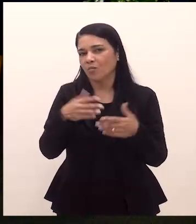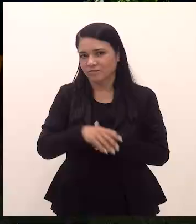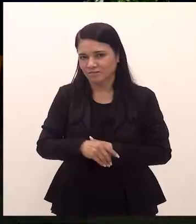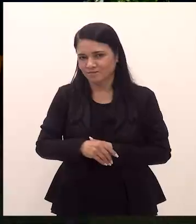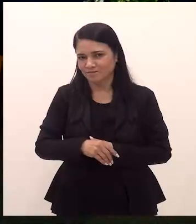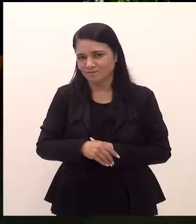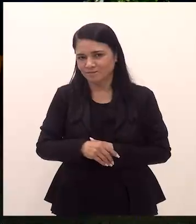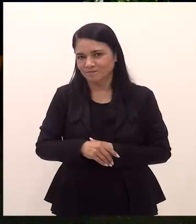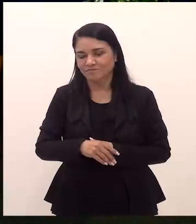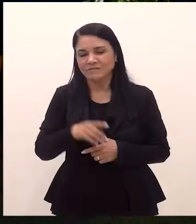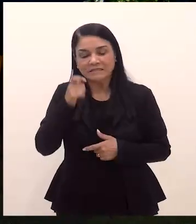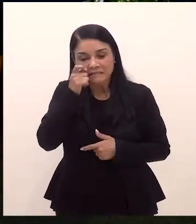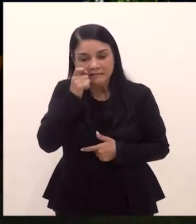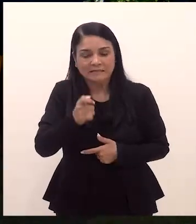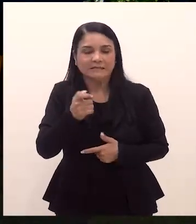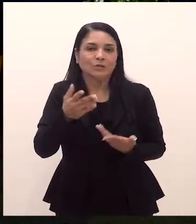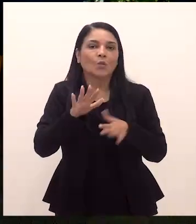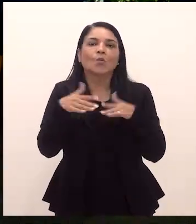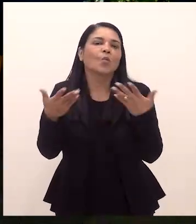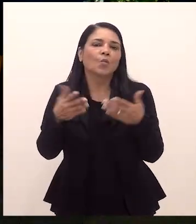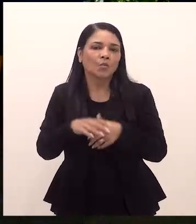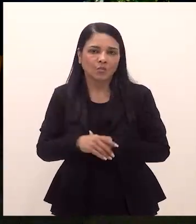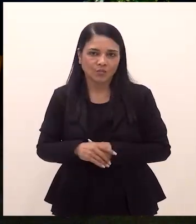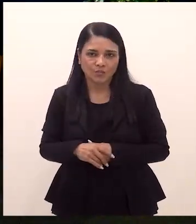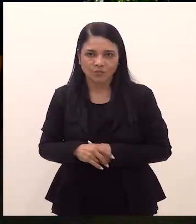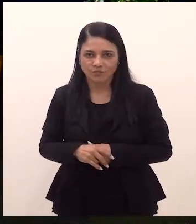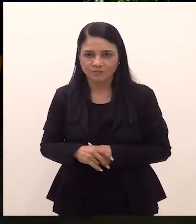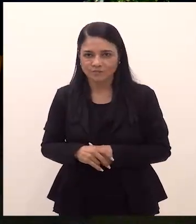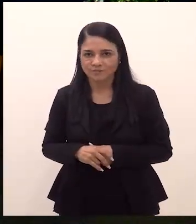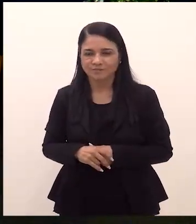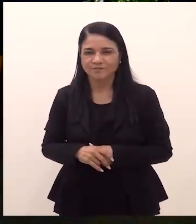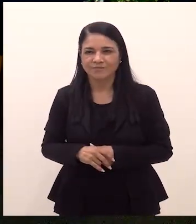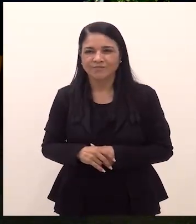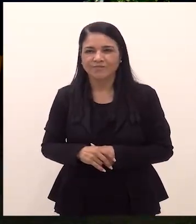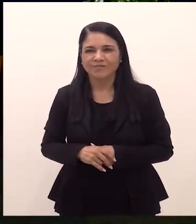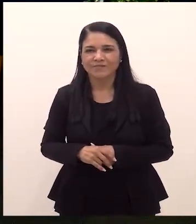musicais? As que te chamaram a atenção, pelo menos?